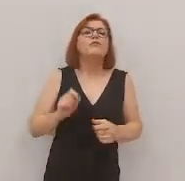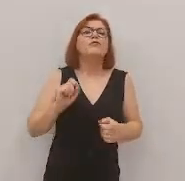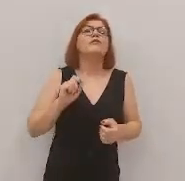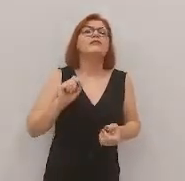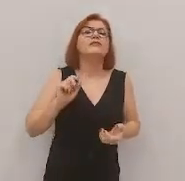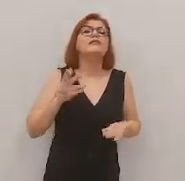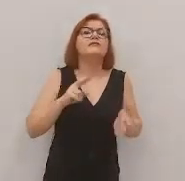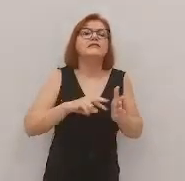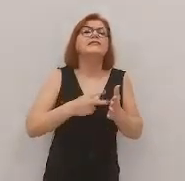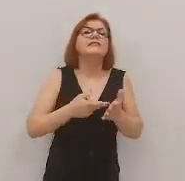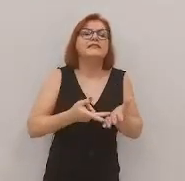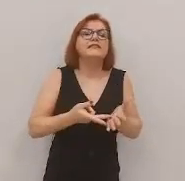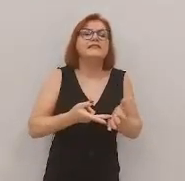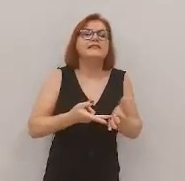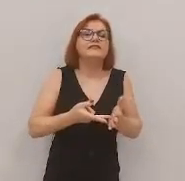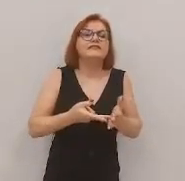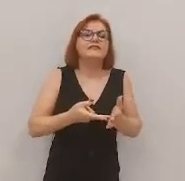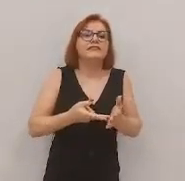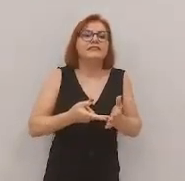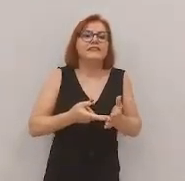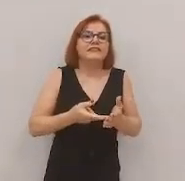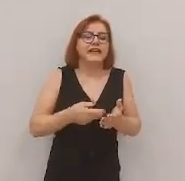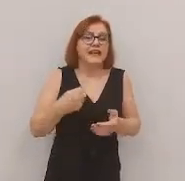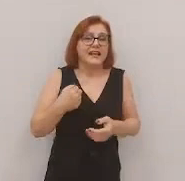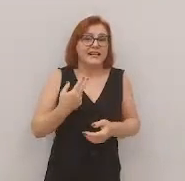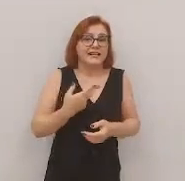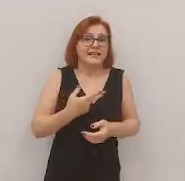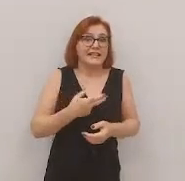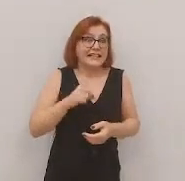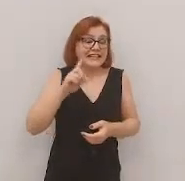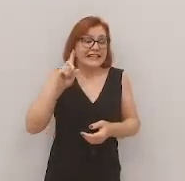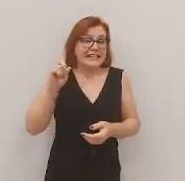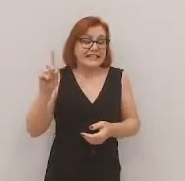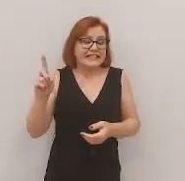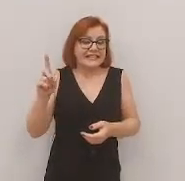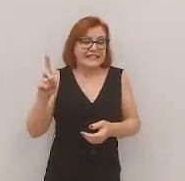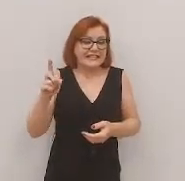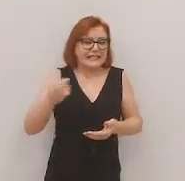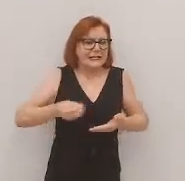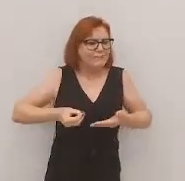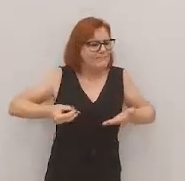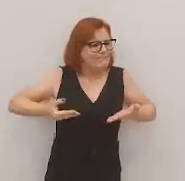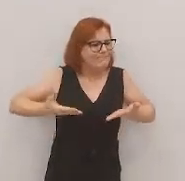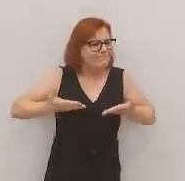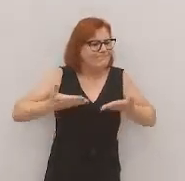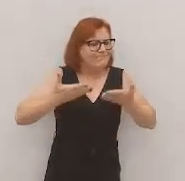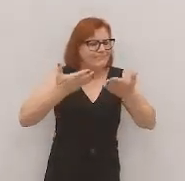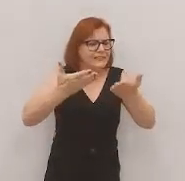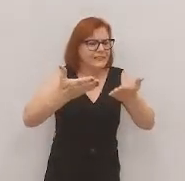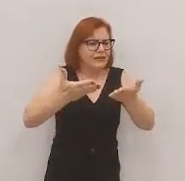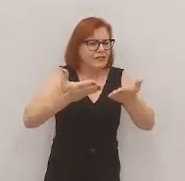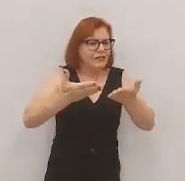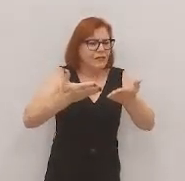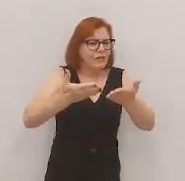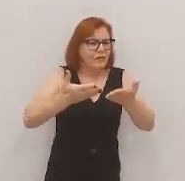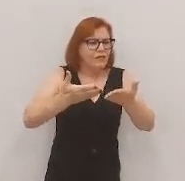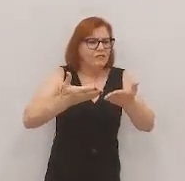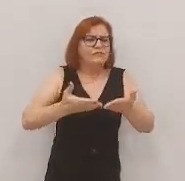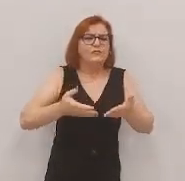essa fragilidade toda, é que Deus apostou tudo naquela